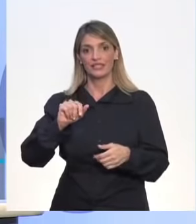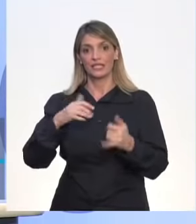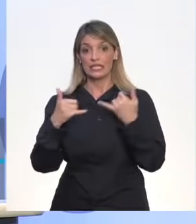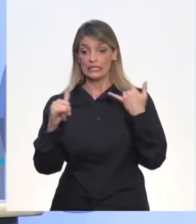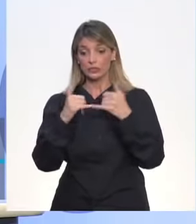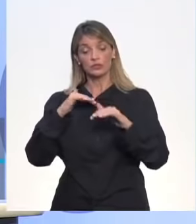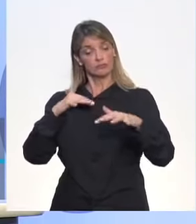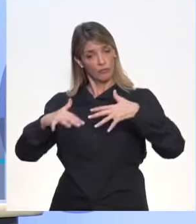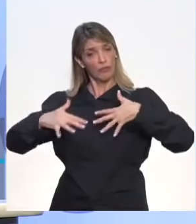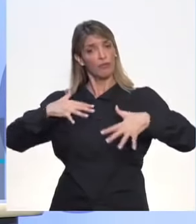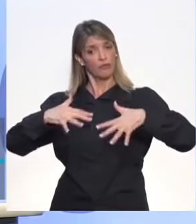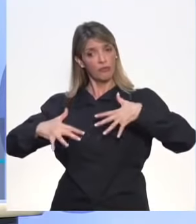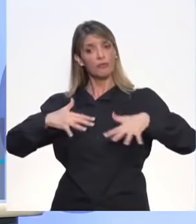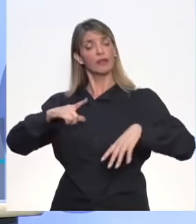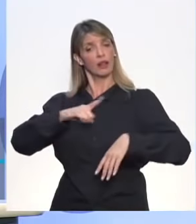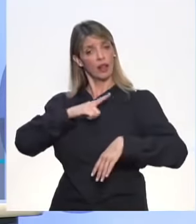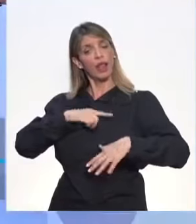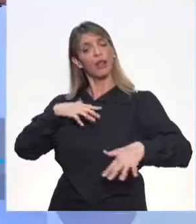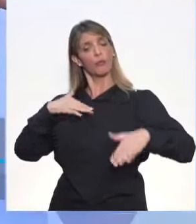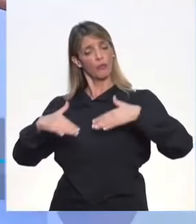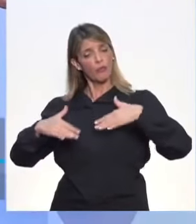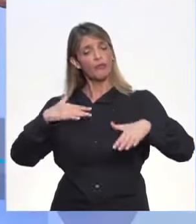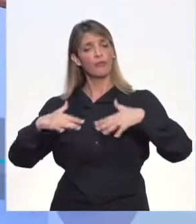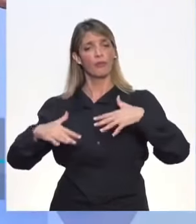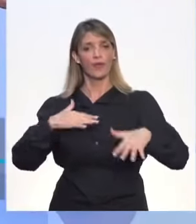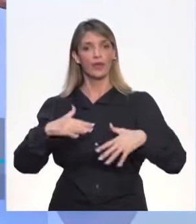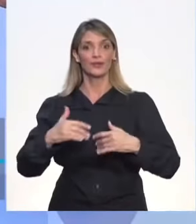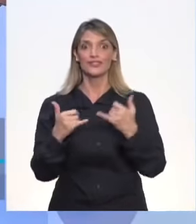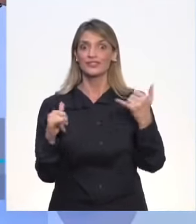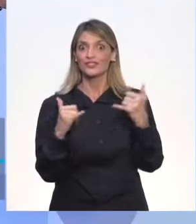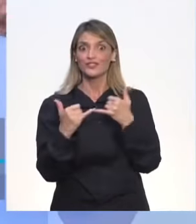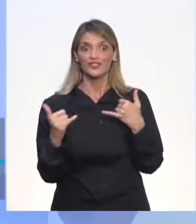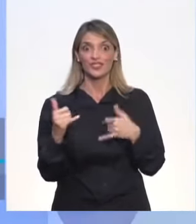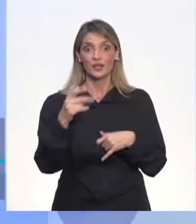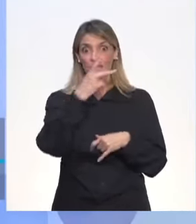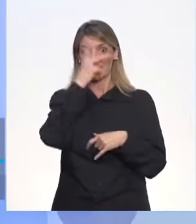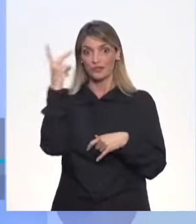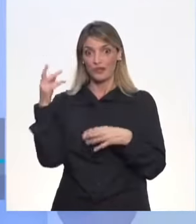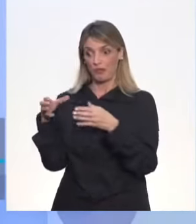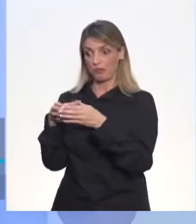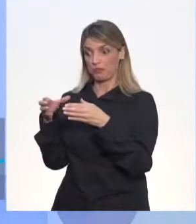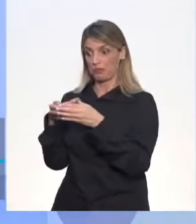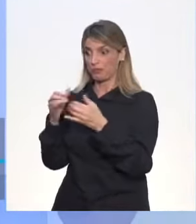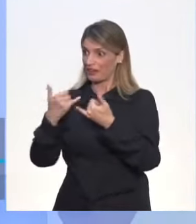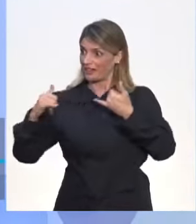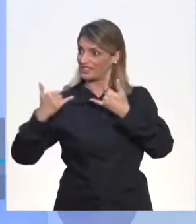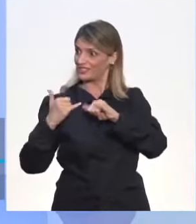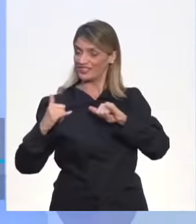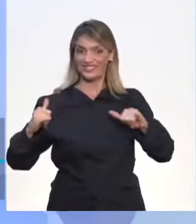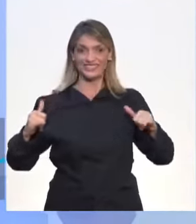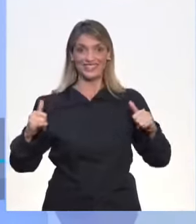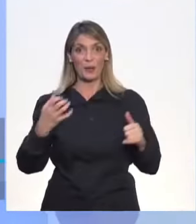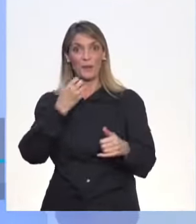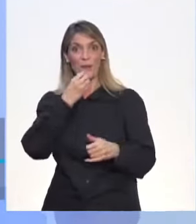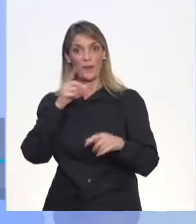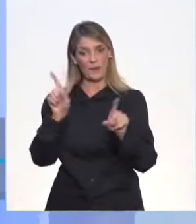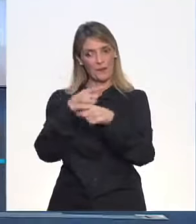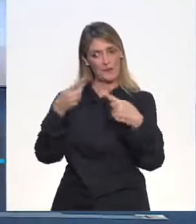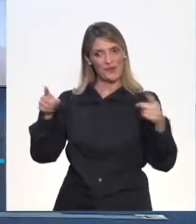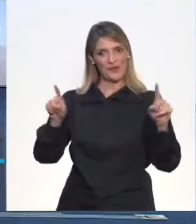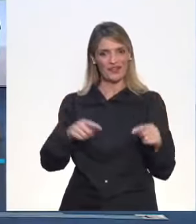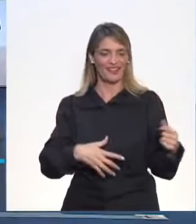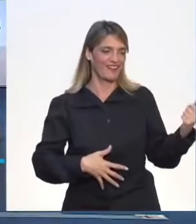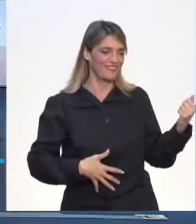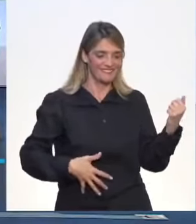movimento isso gostei energia movimento plano energia o pessoal da produção também tá de parabéns com essa energia boa desse essa musiquinha aí né